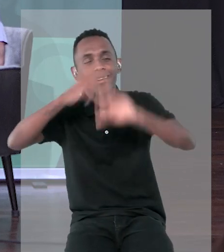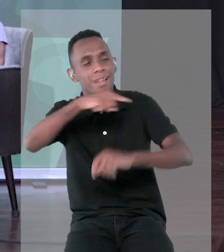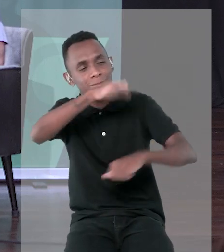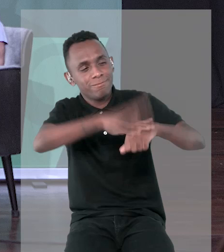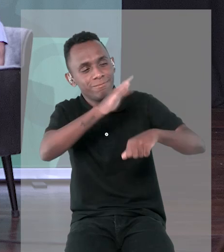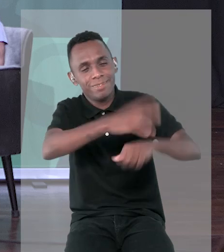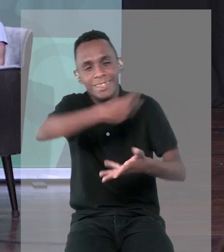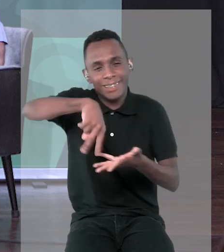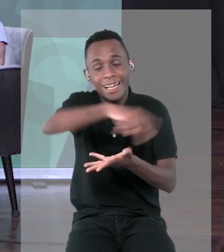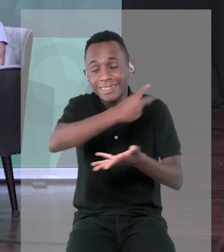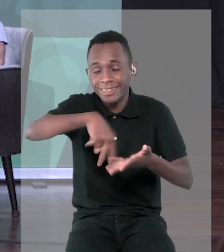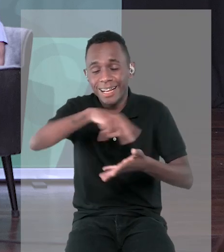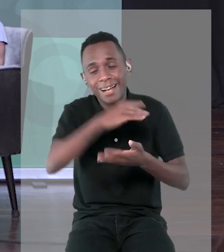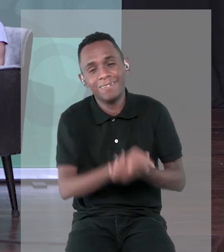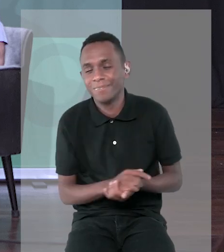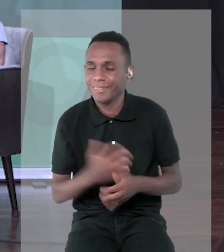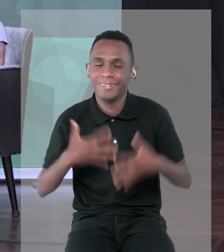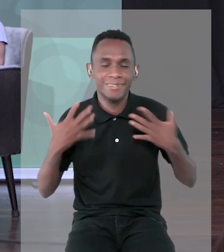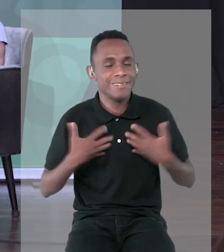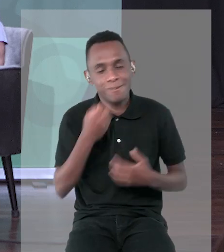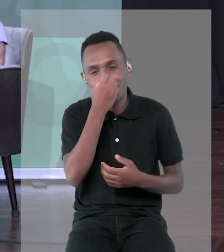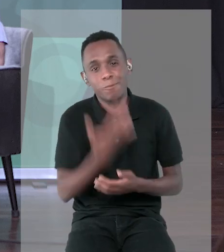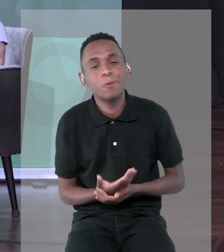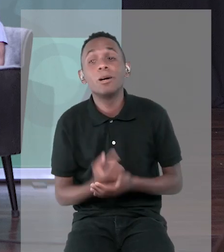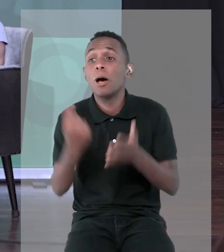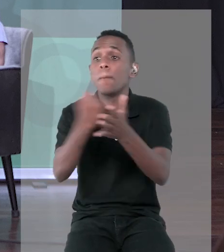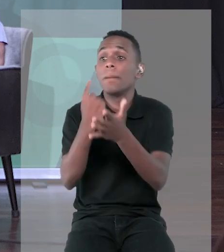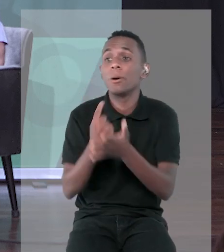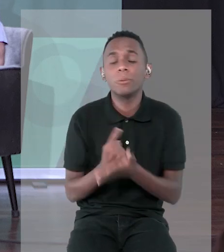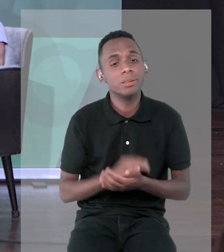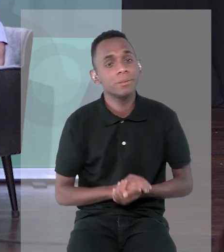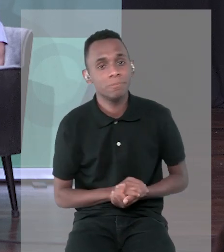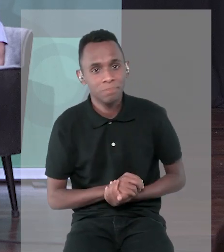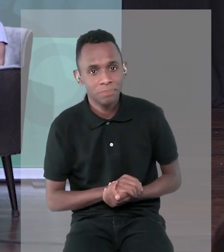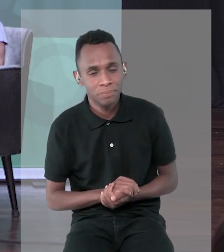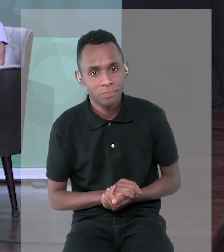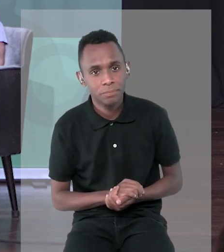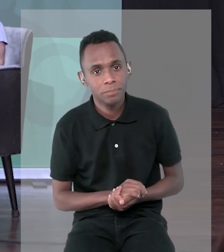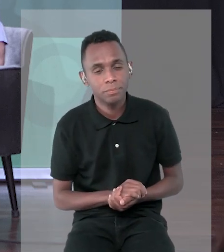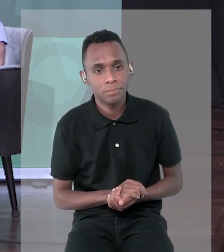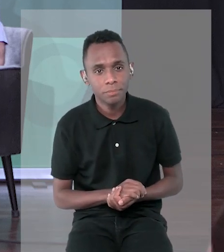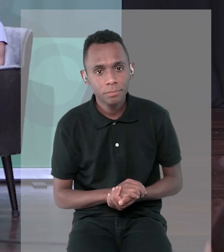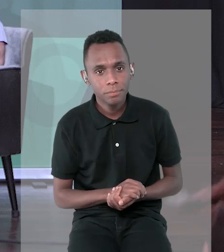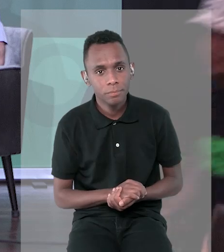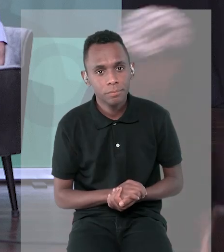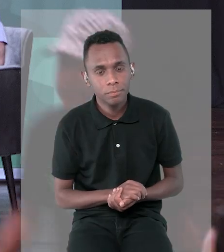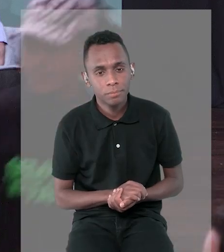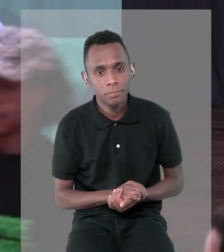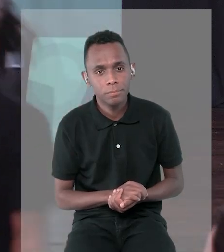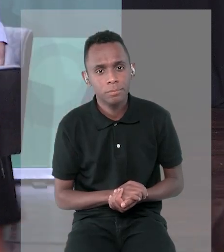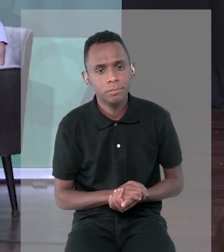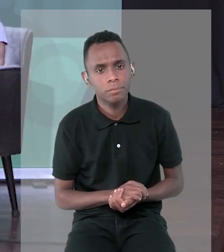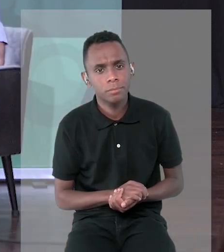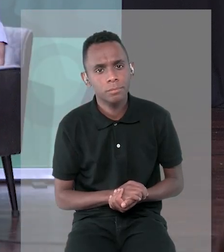ele para dançar no meio do evento, a gente se divertia. Mais perguntas, gente, por favor? Ali à direita, depois ali. Ô